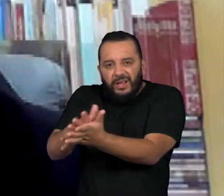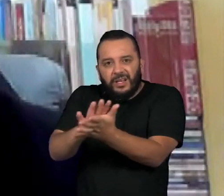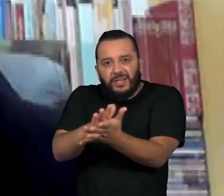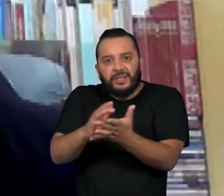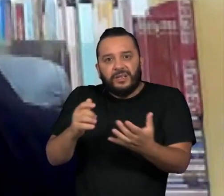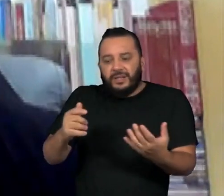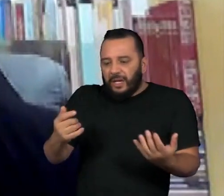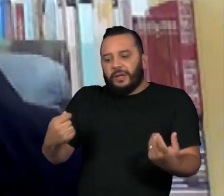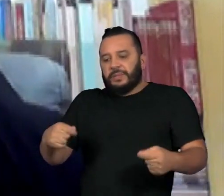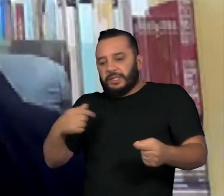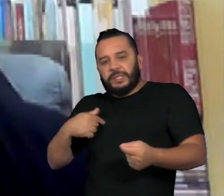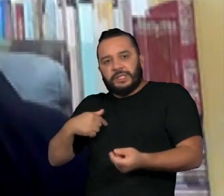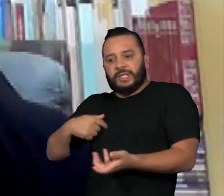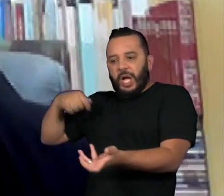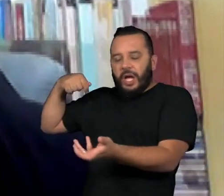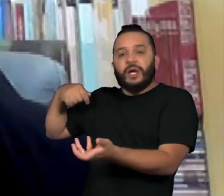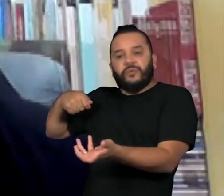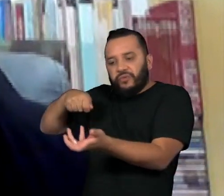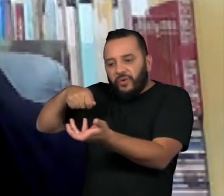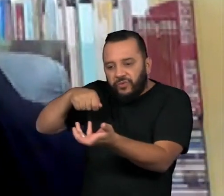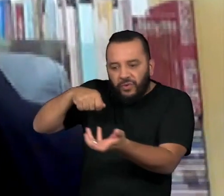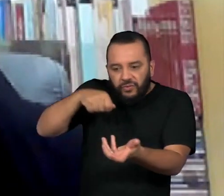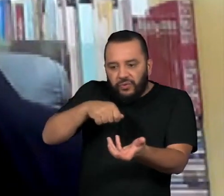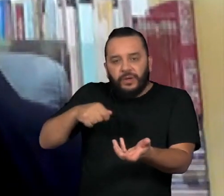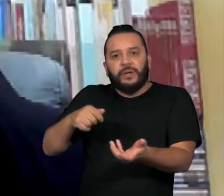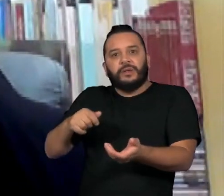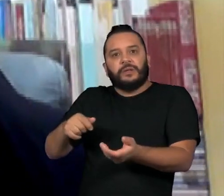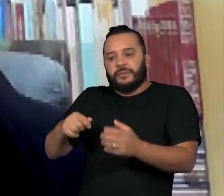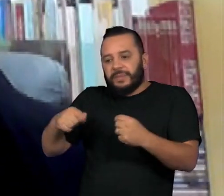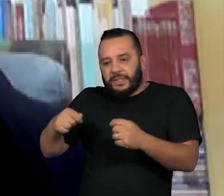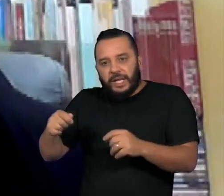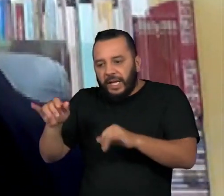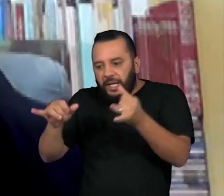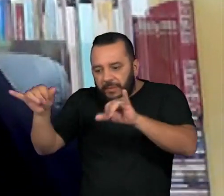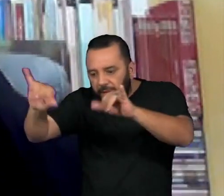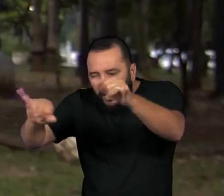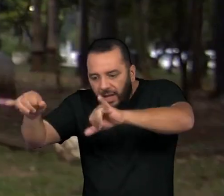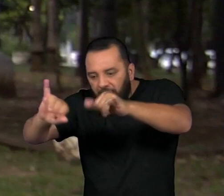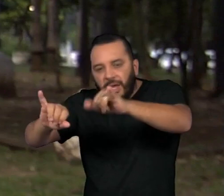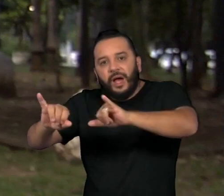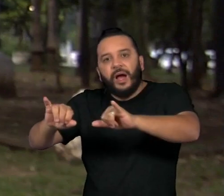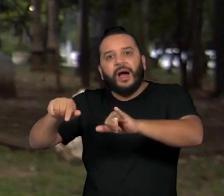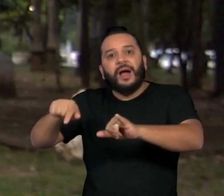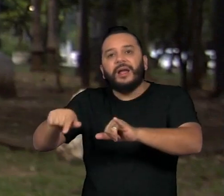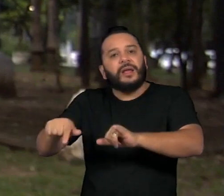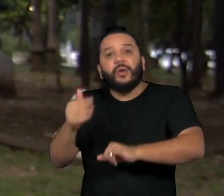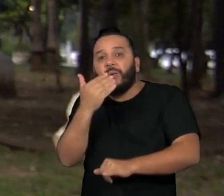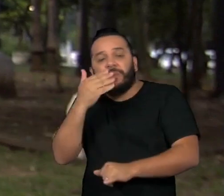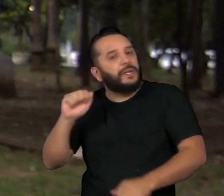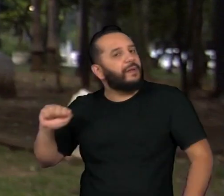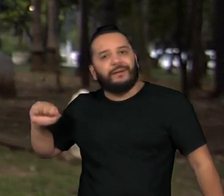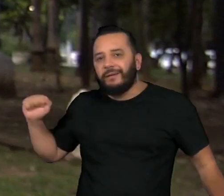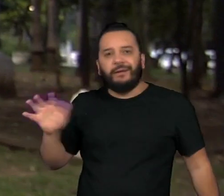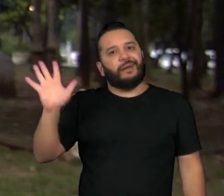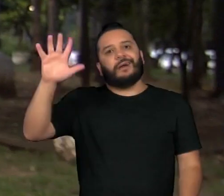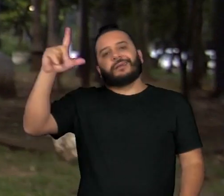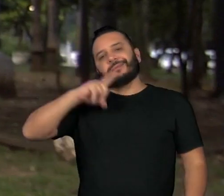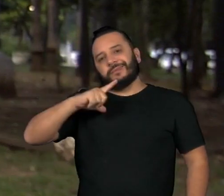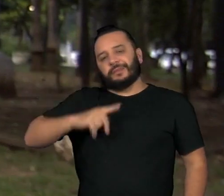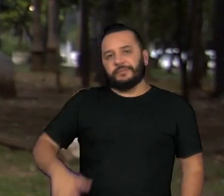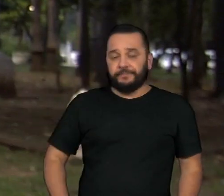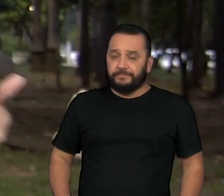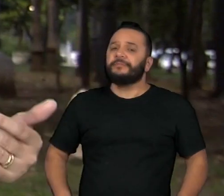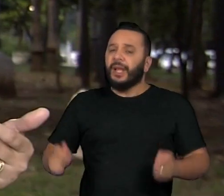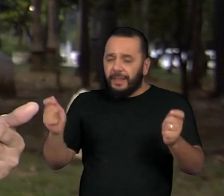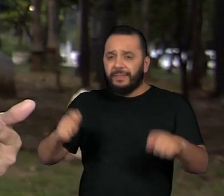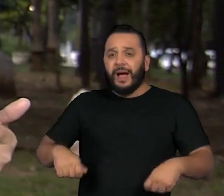ele logicamente recai no preço final, né, do consumo das pessoas. A floresta pode se recuperar